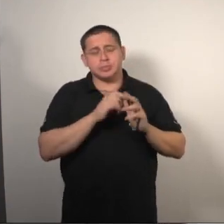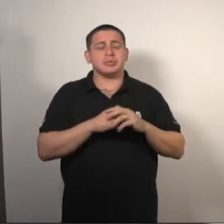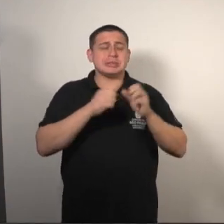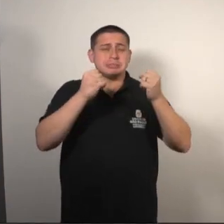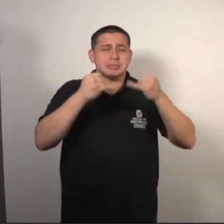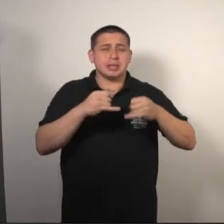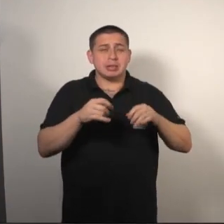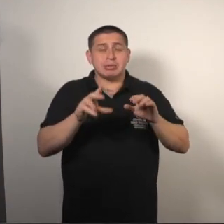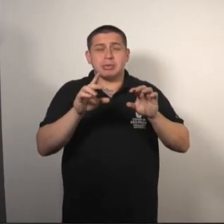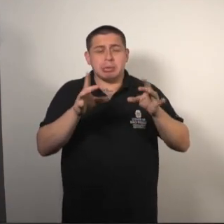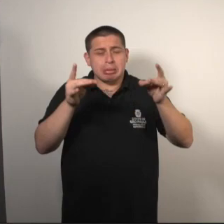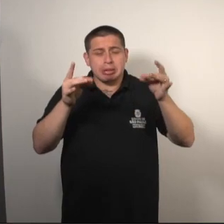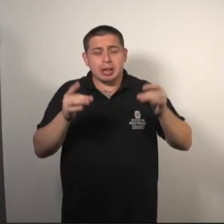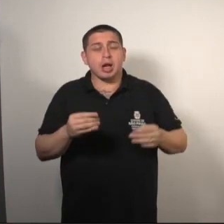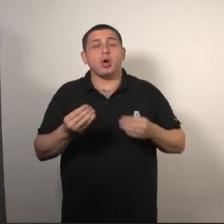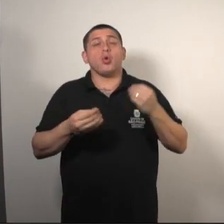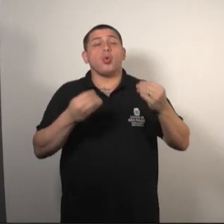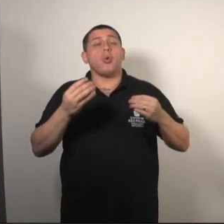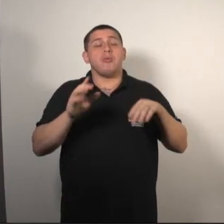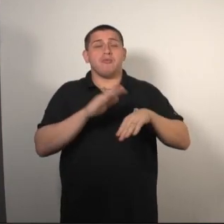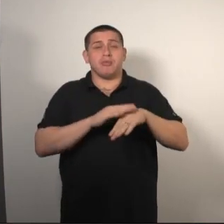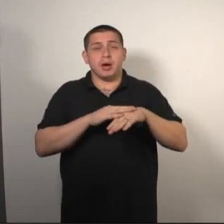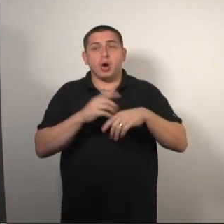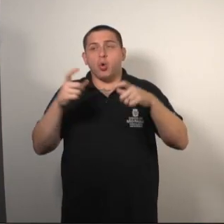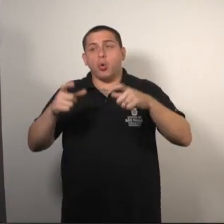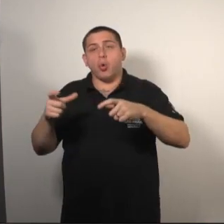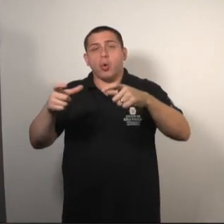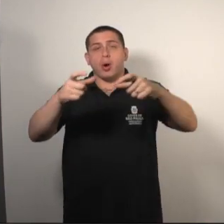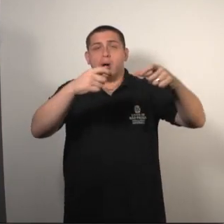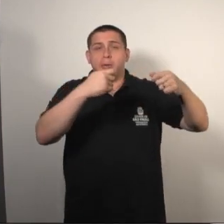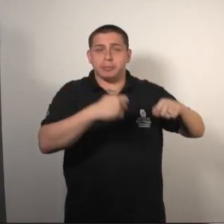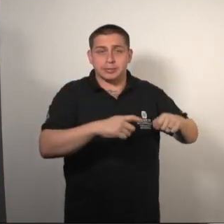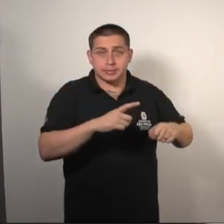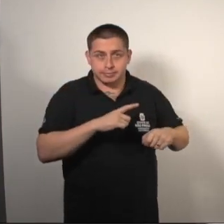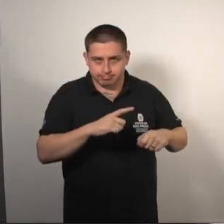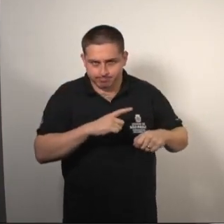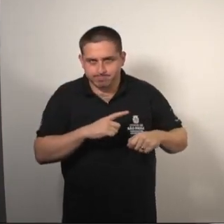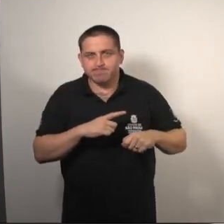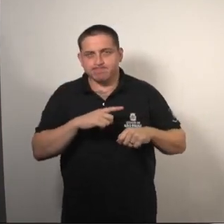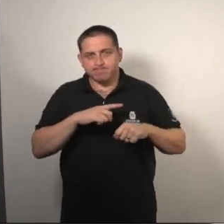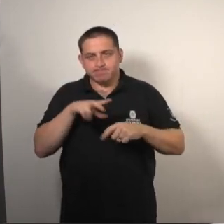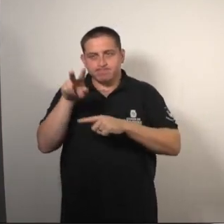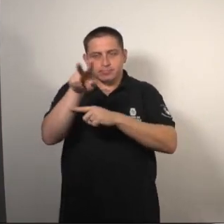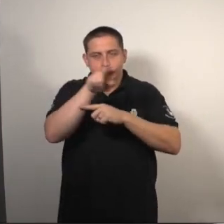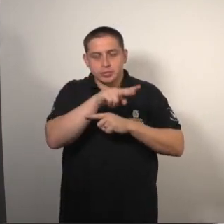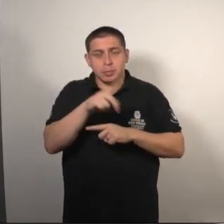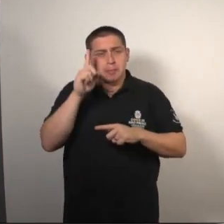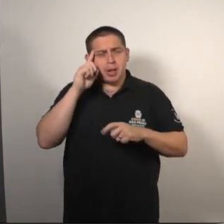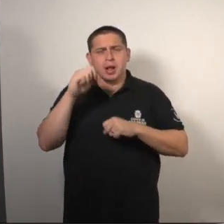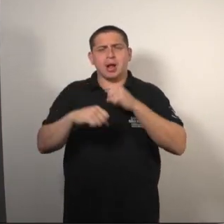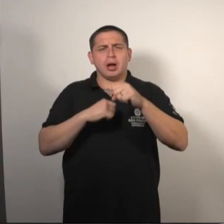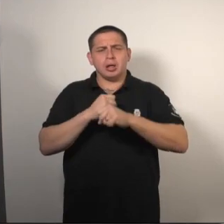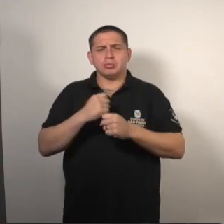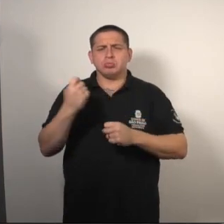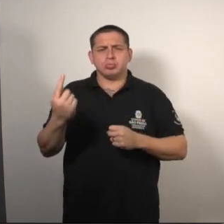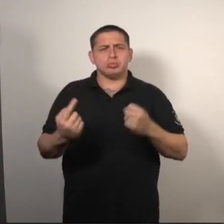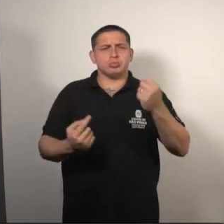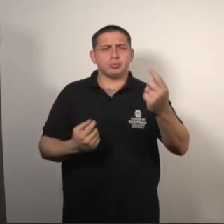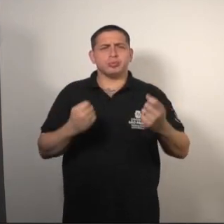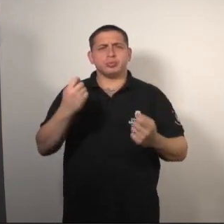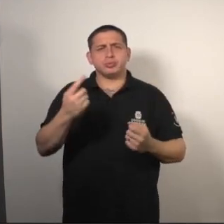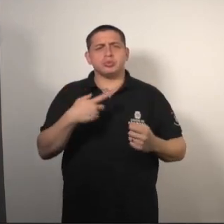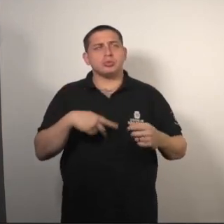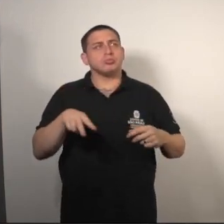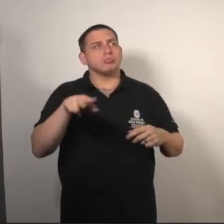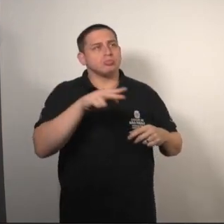1.200 locais já cadastrados. Então, é onde a gente faz esse cadastramento, e anualmente a gente passa nesses locais para